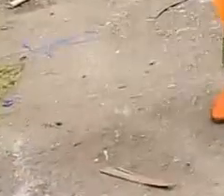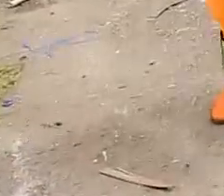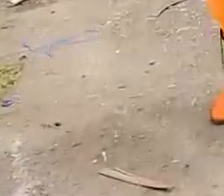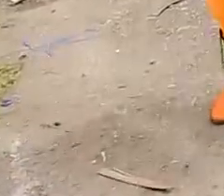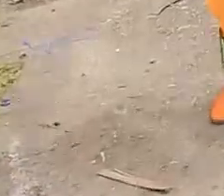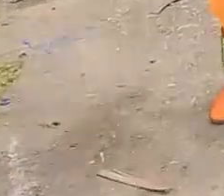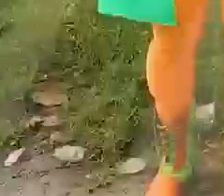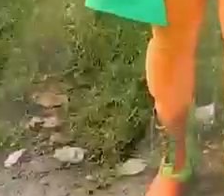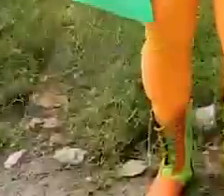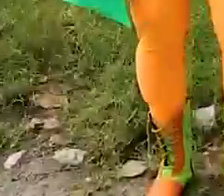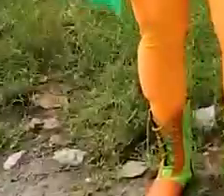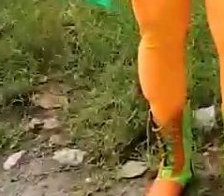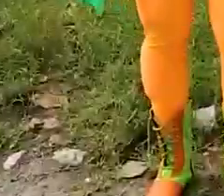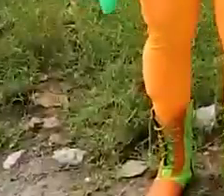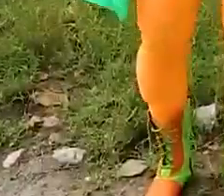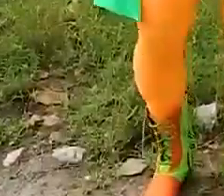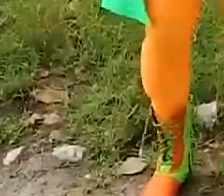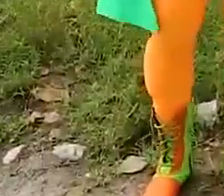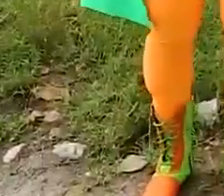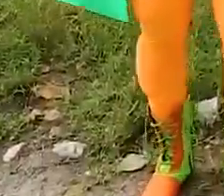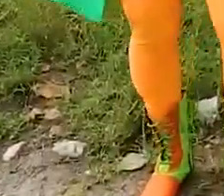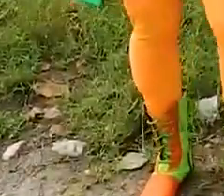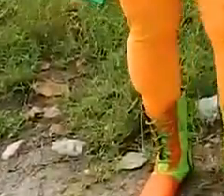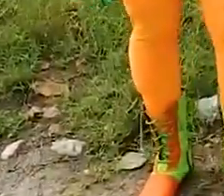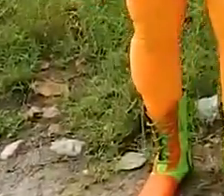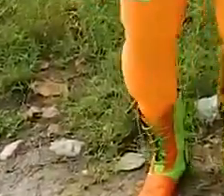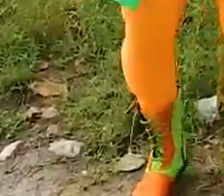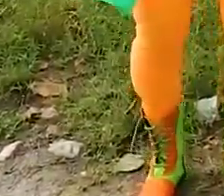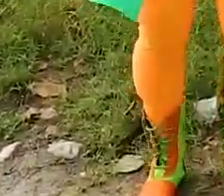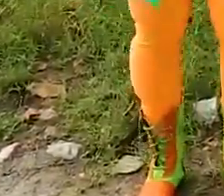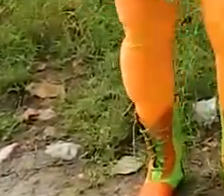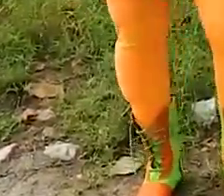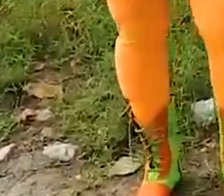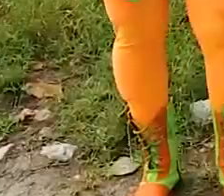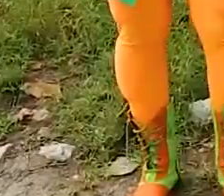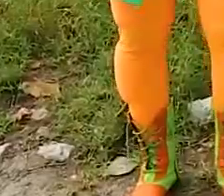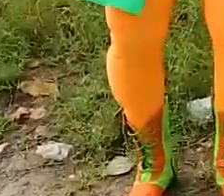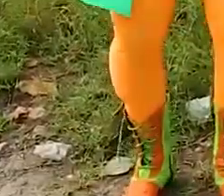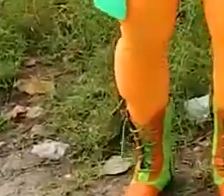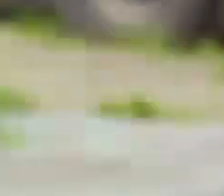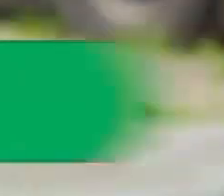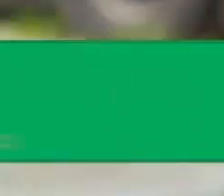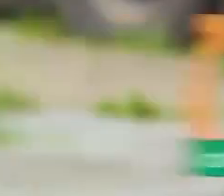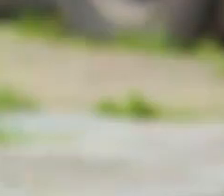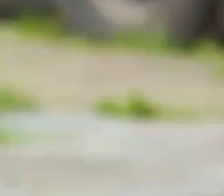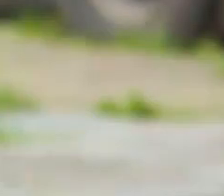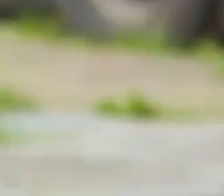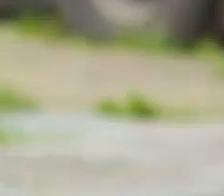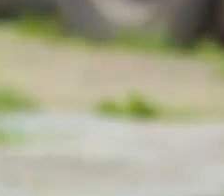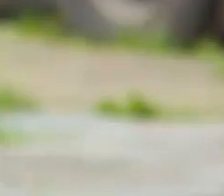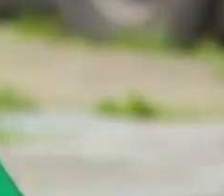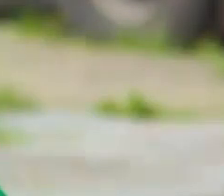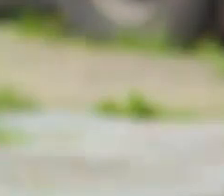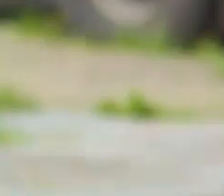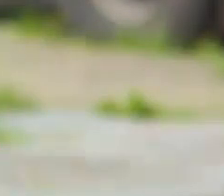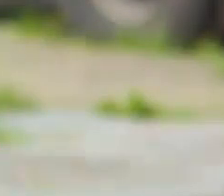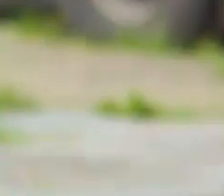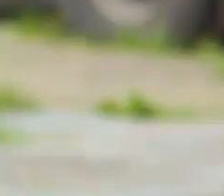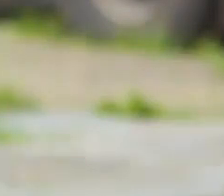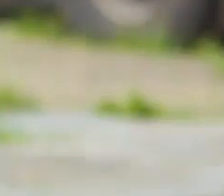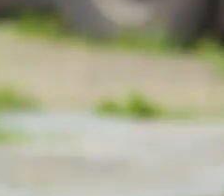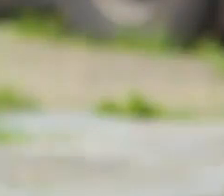eu ganhei, você pode ganhar. A promotora pé quente foi a Ivete, da Regional Laranjeiras. Me encontro aqui